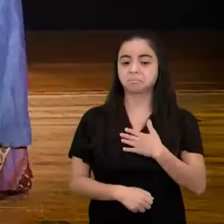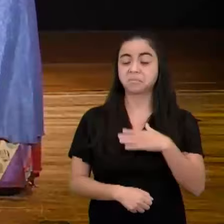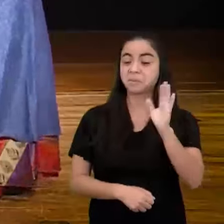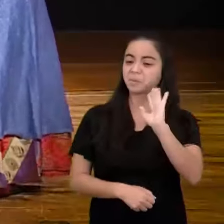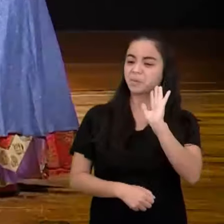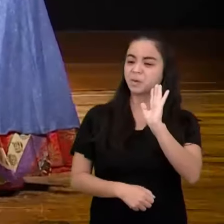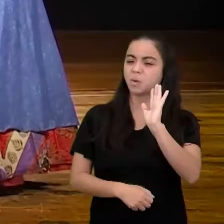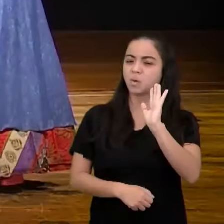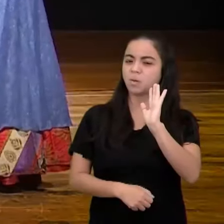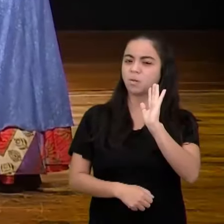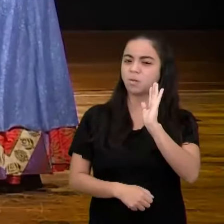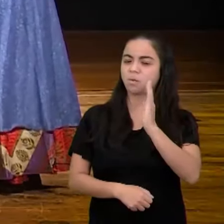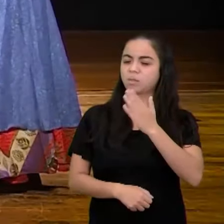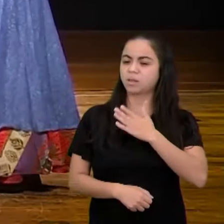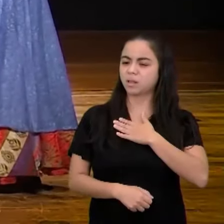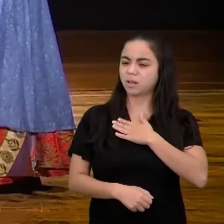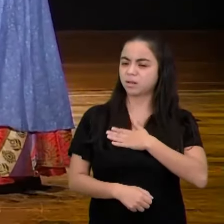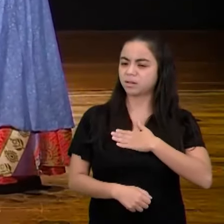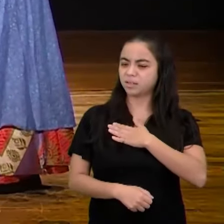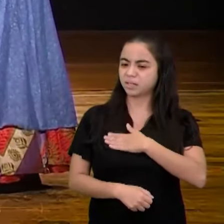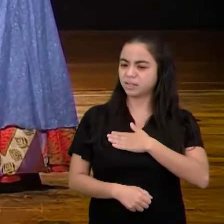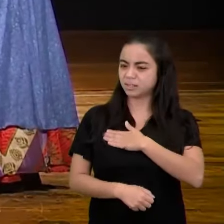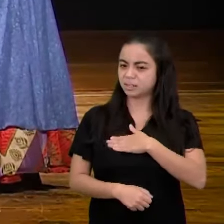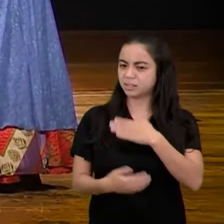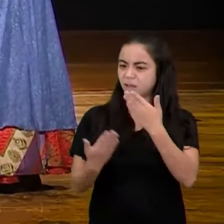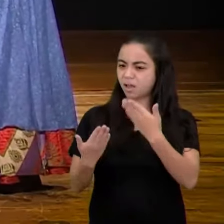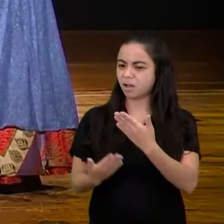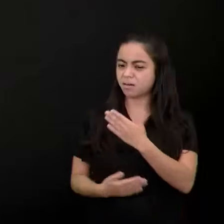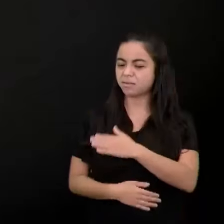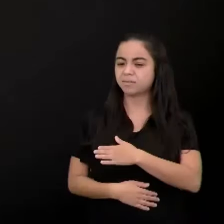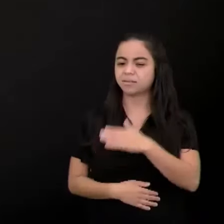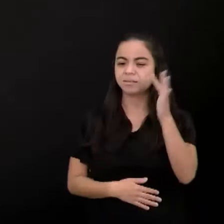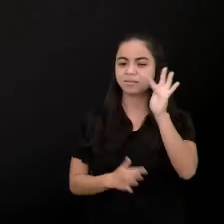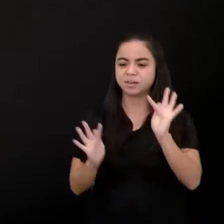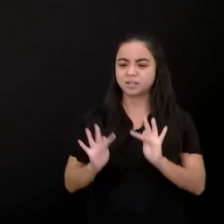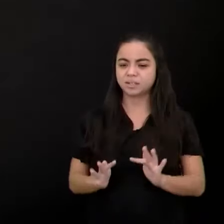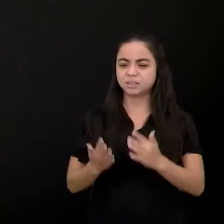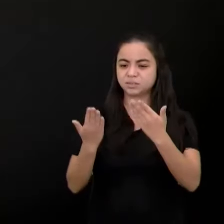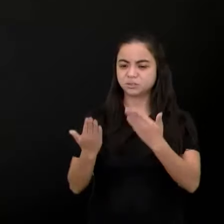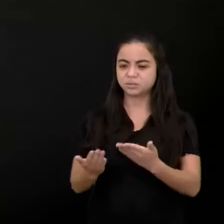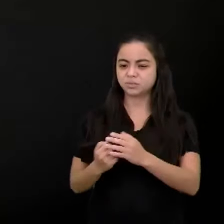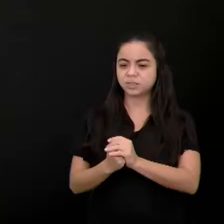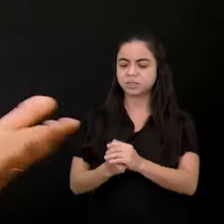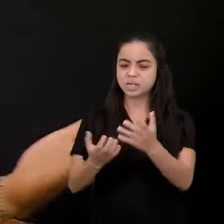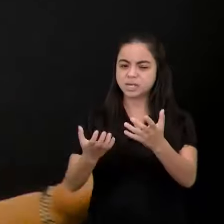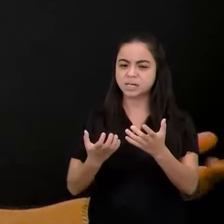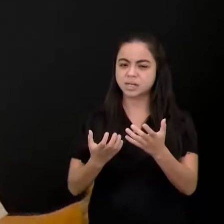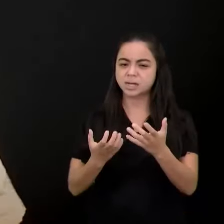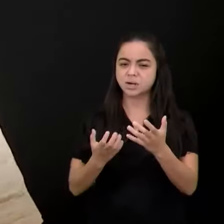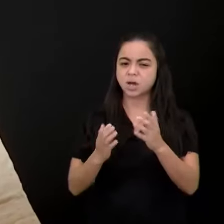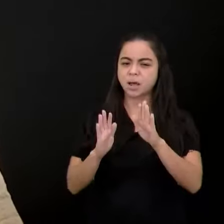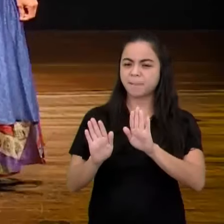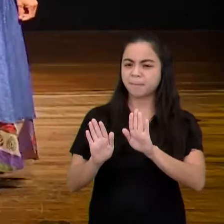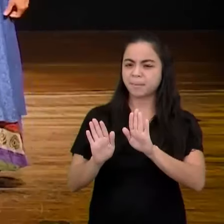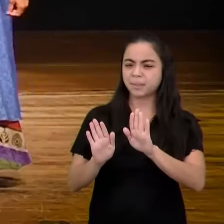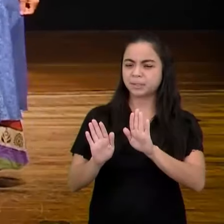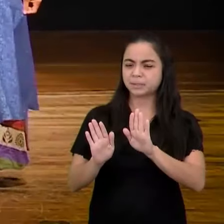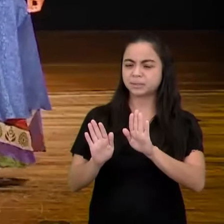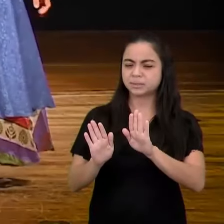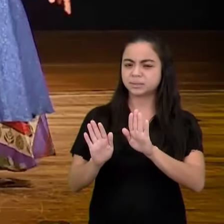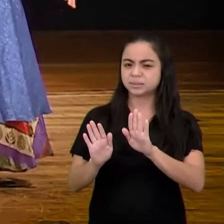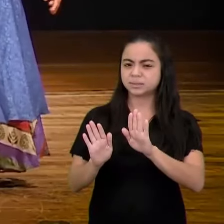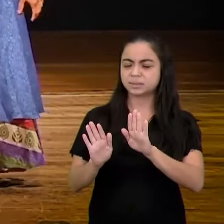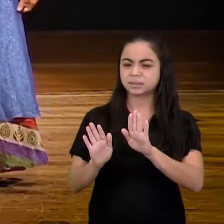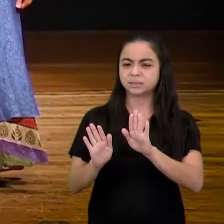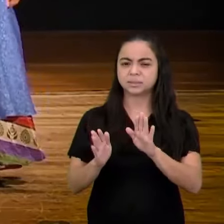Olá, minha querida senhora! Que gosto em vê-la! Estava querendo muito falar contigo, mandei até carta, leste? Carta,